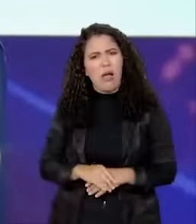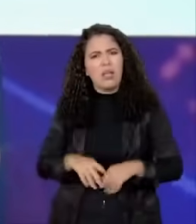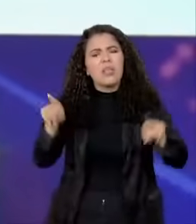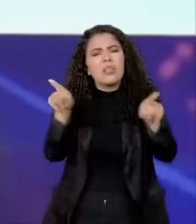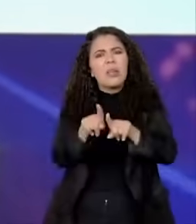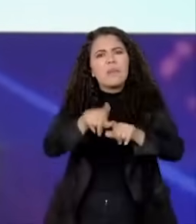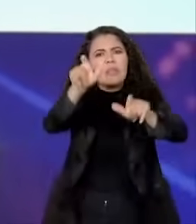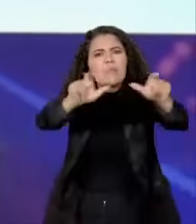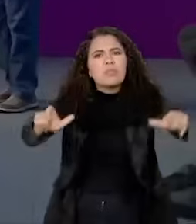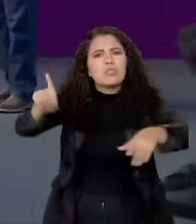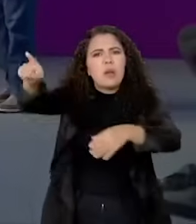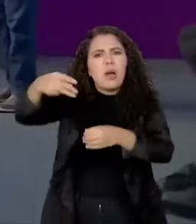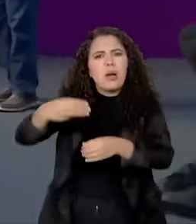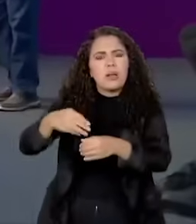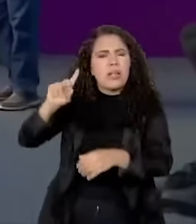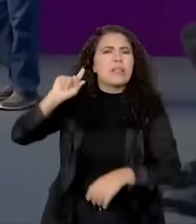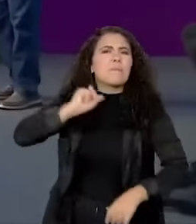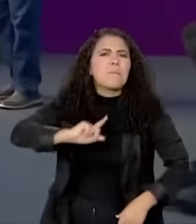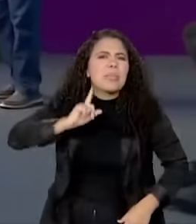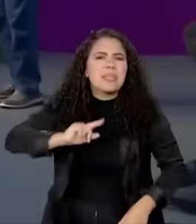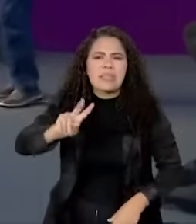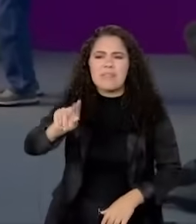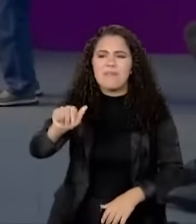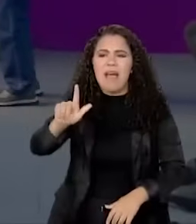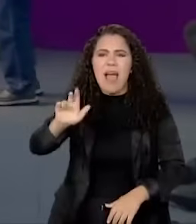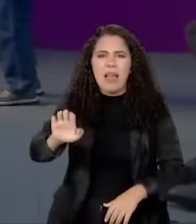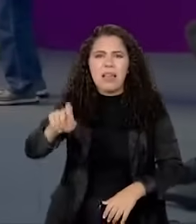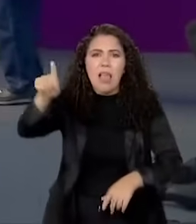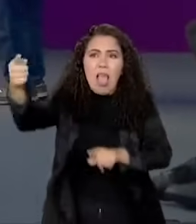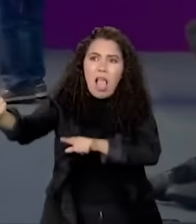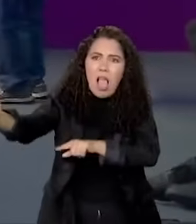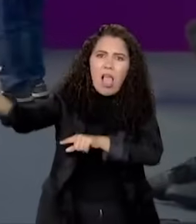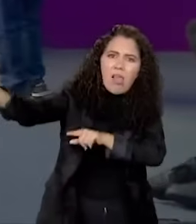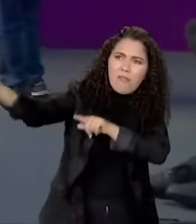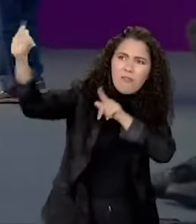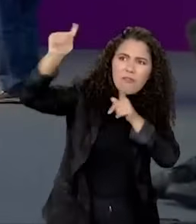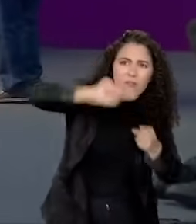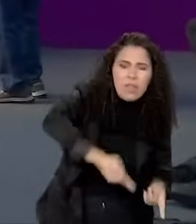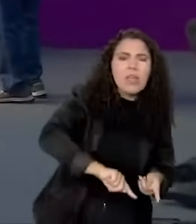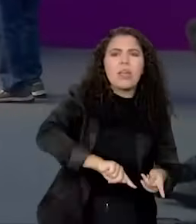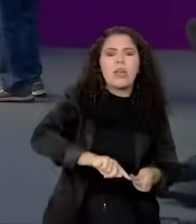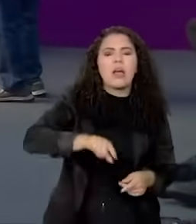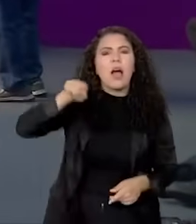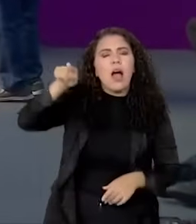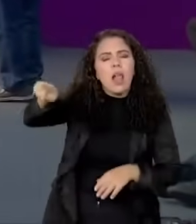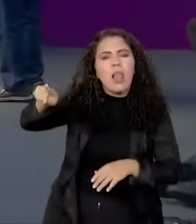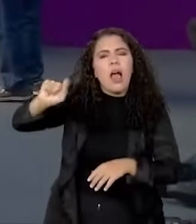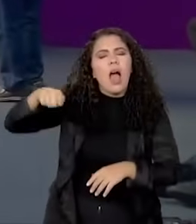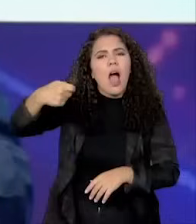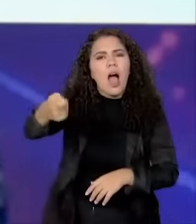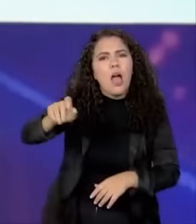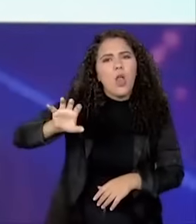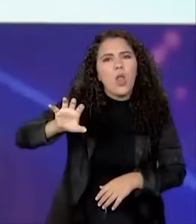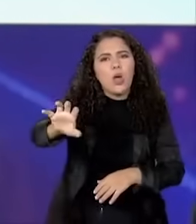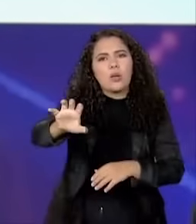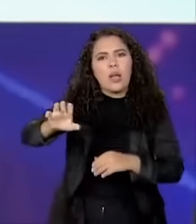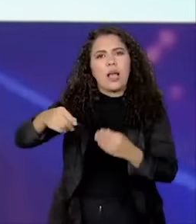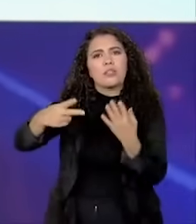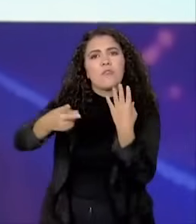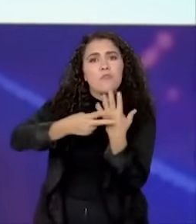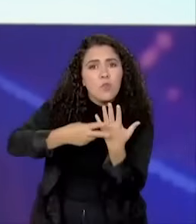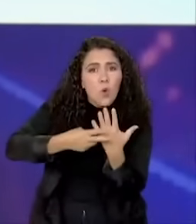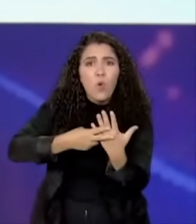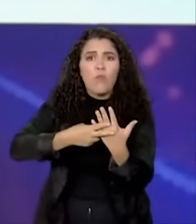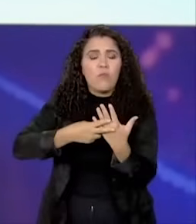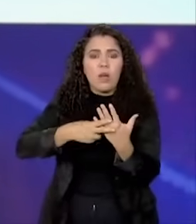Vale do Jequitinhonha, de Minas Gerais, o Vale do Jequitinhonha era conhecido como a região das viúvas de marido